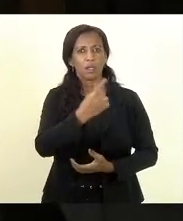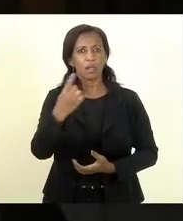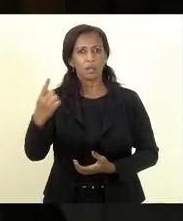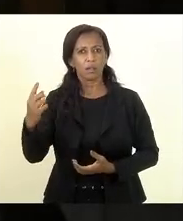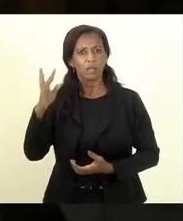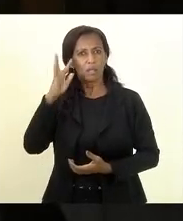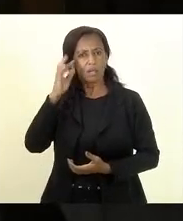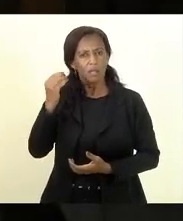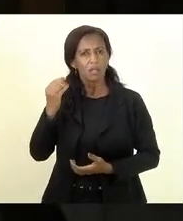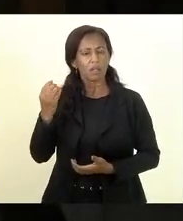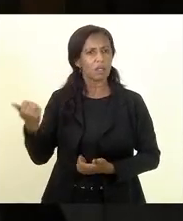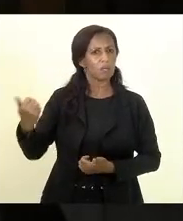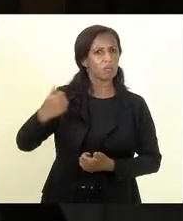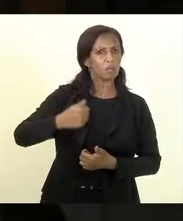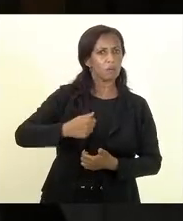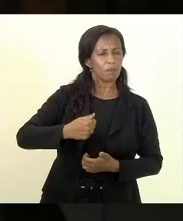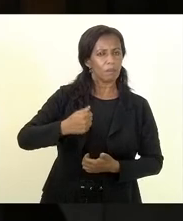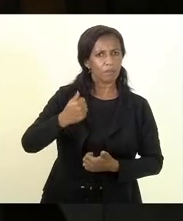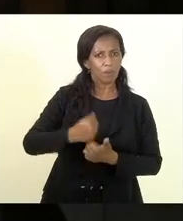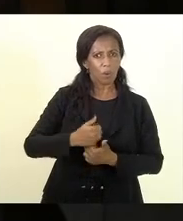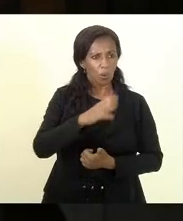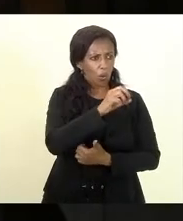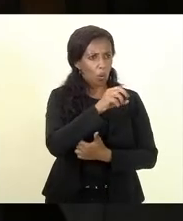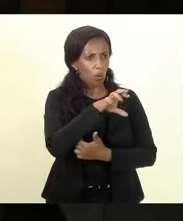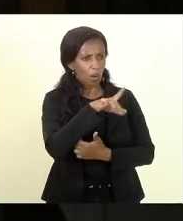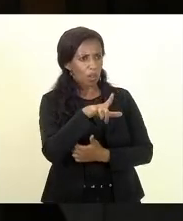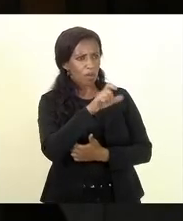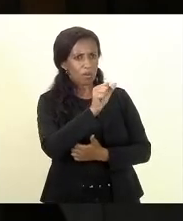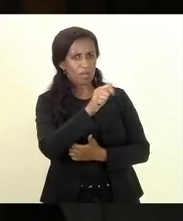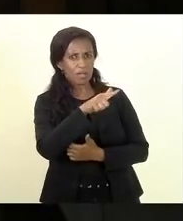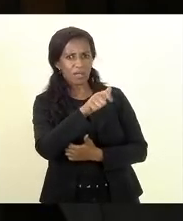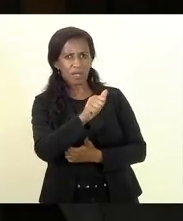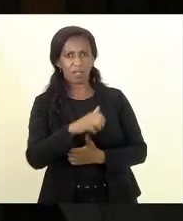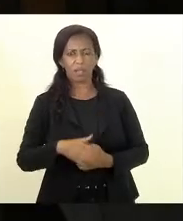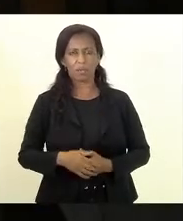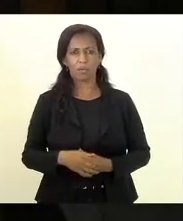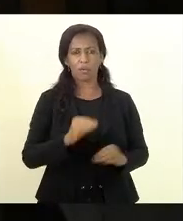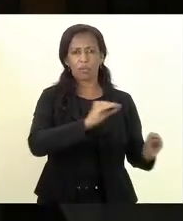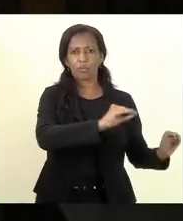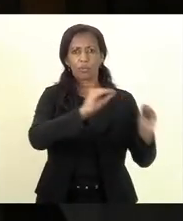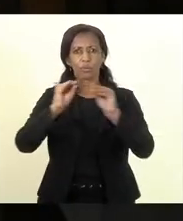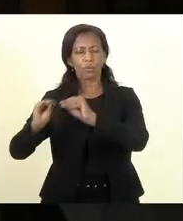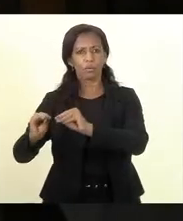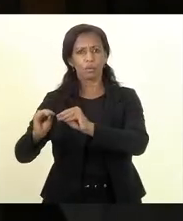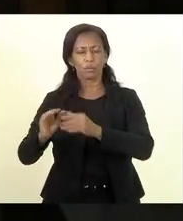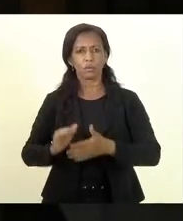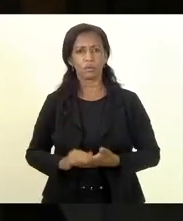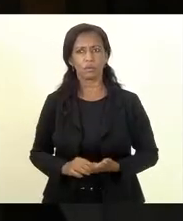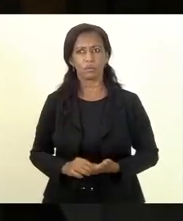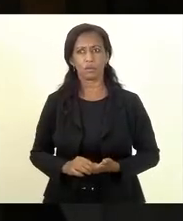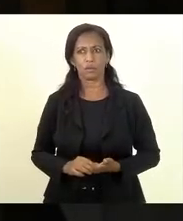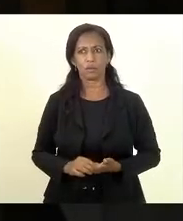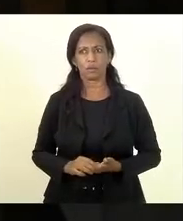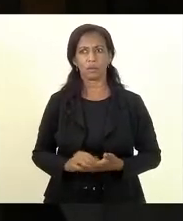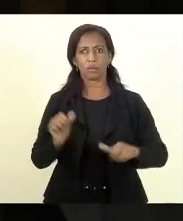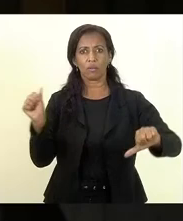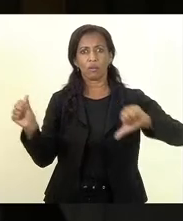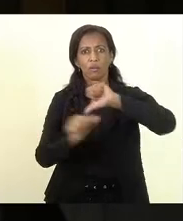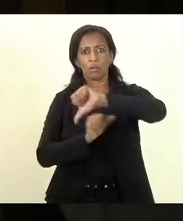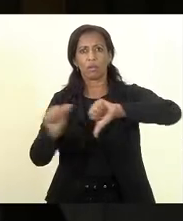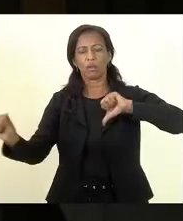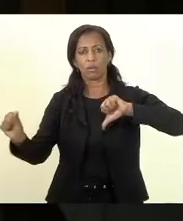ele sobrepôs, deputado Coronel Salema, foi a transferência, que foi